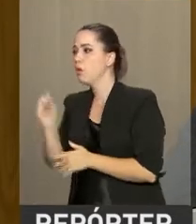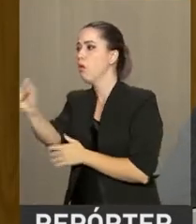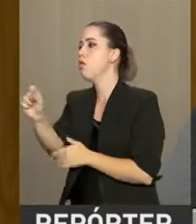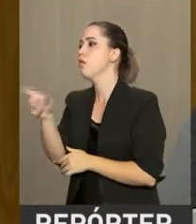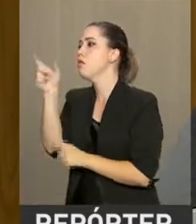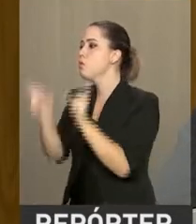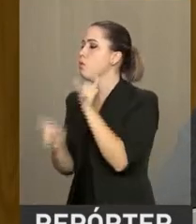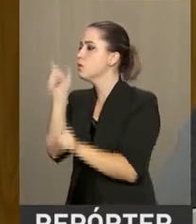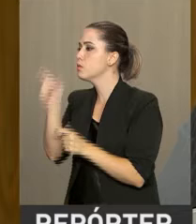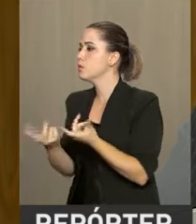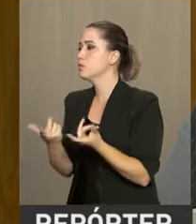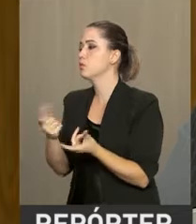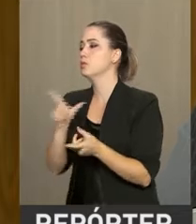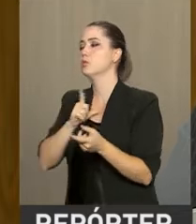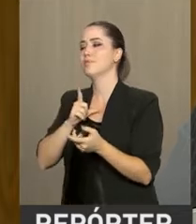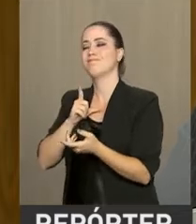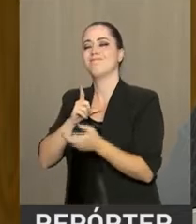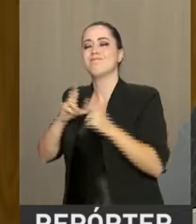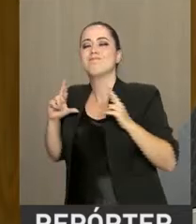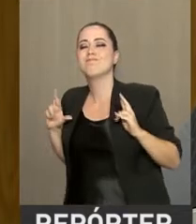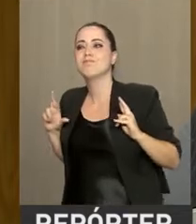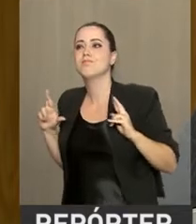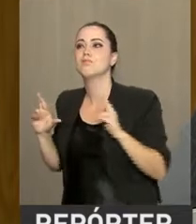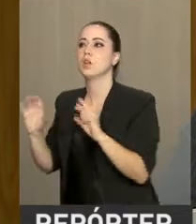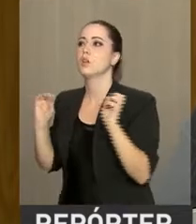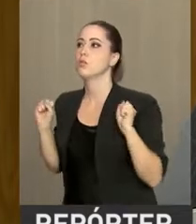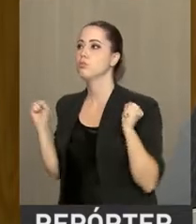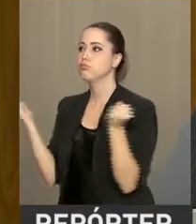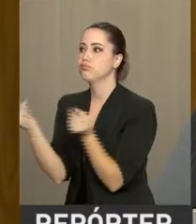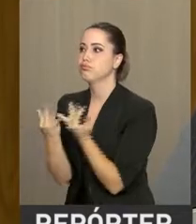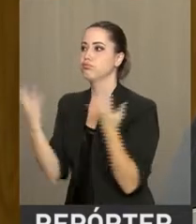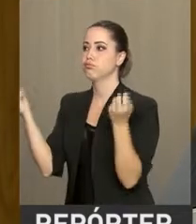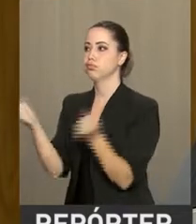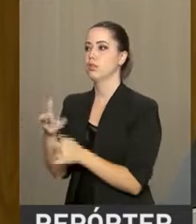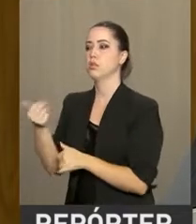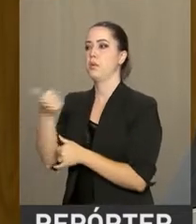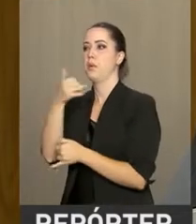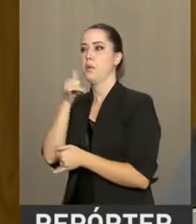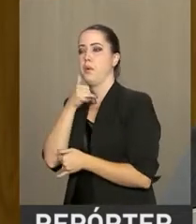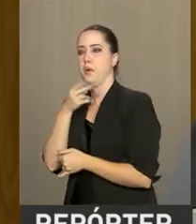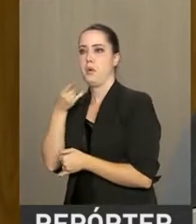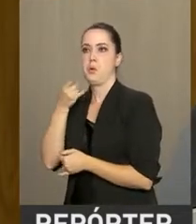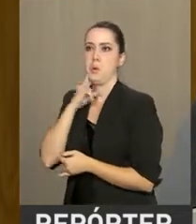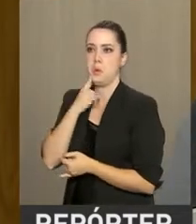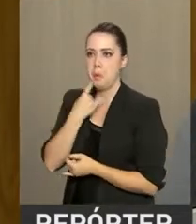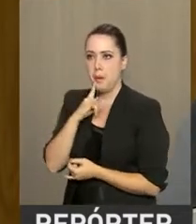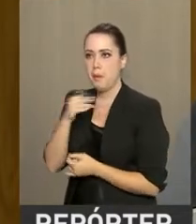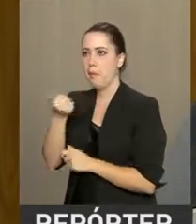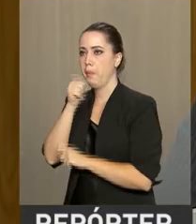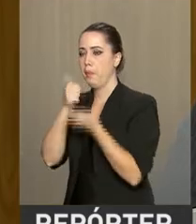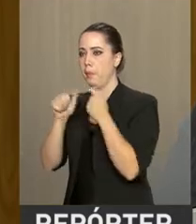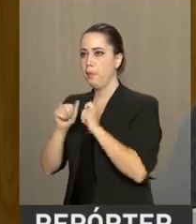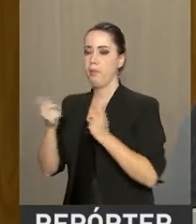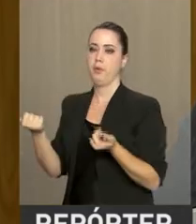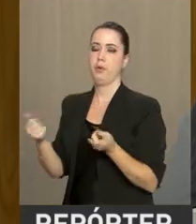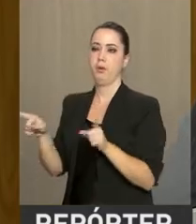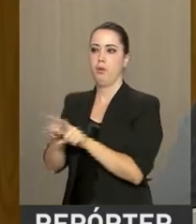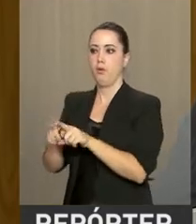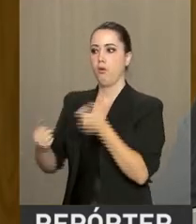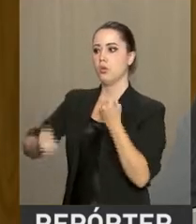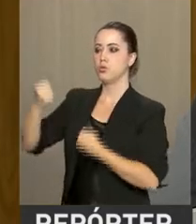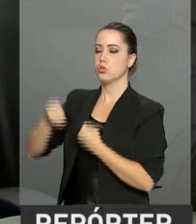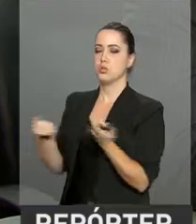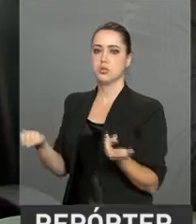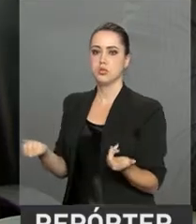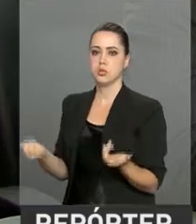assistir existem ainda muitos motoristas que misturam álcool e direção hoje existe